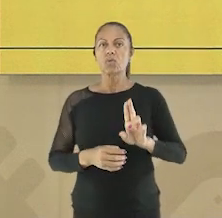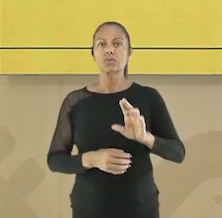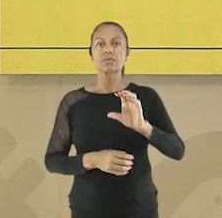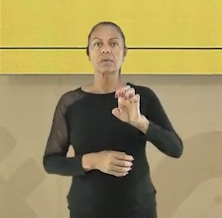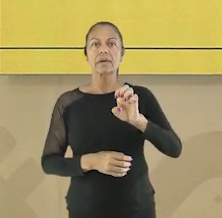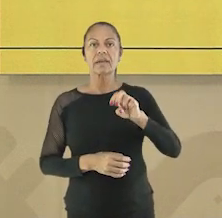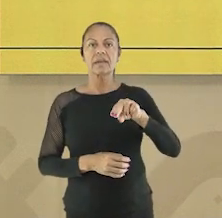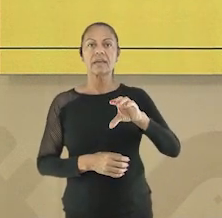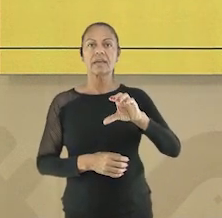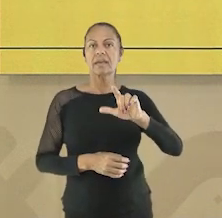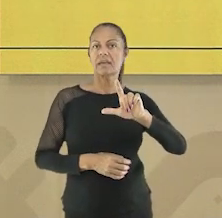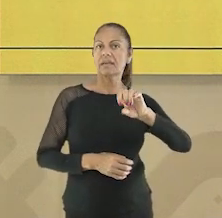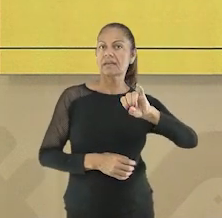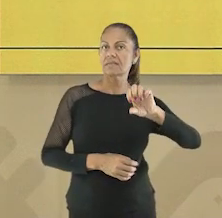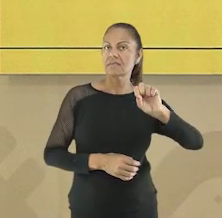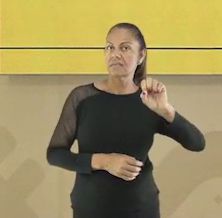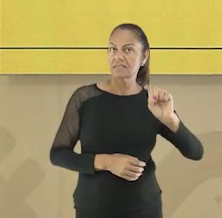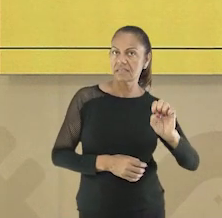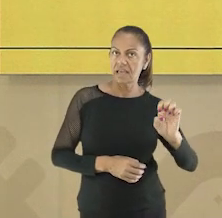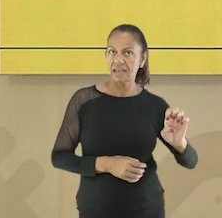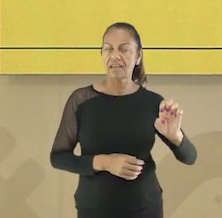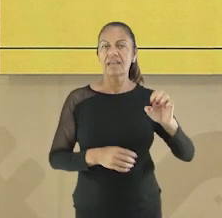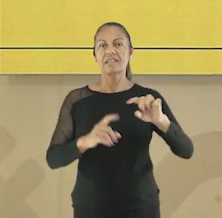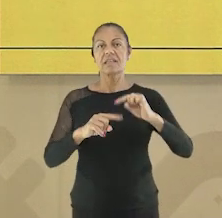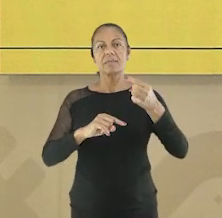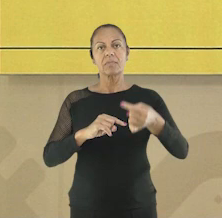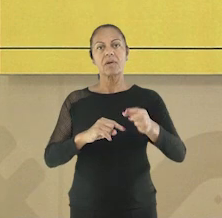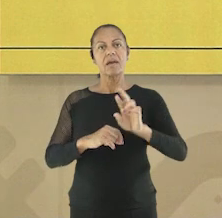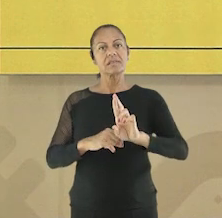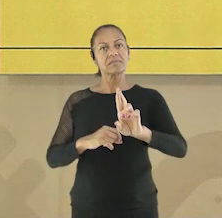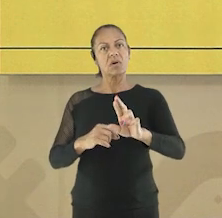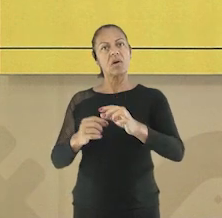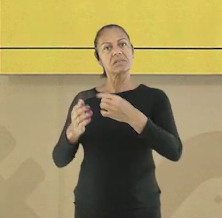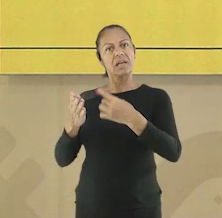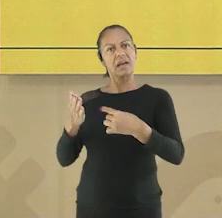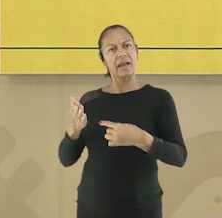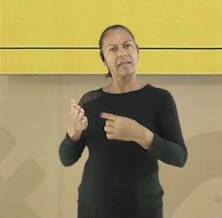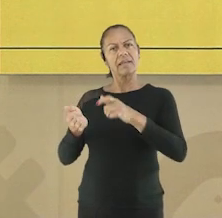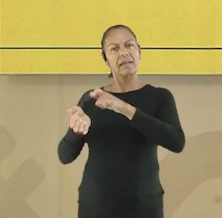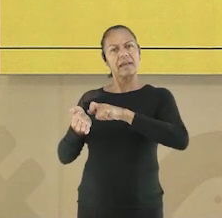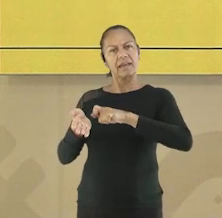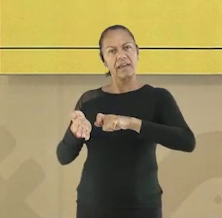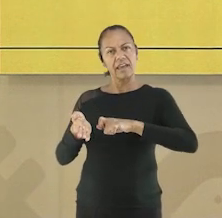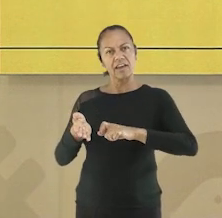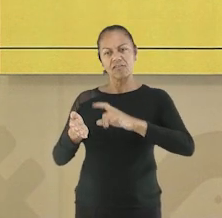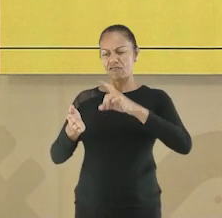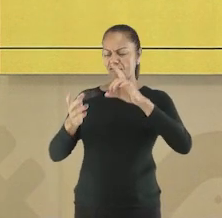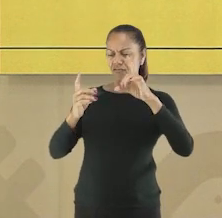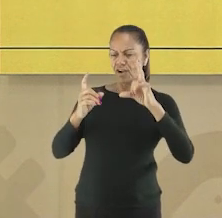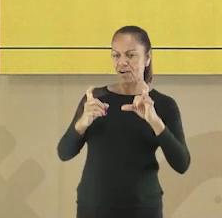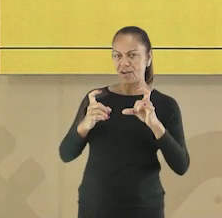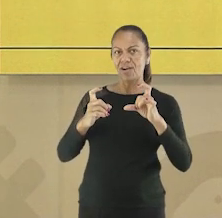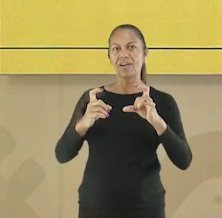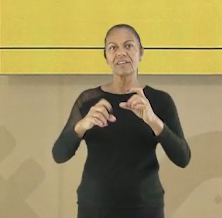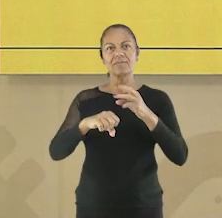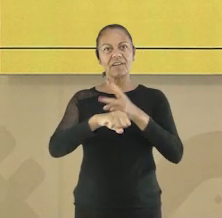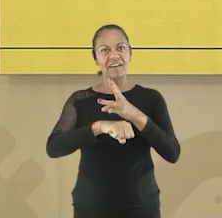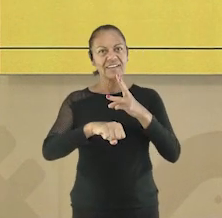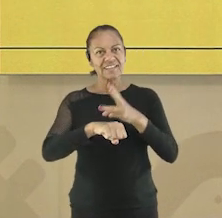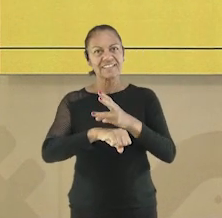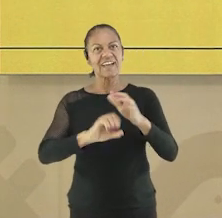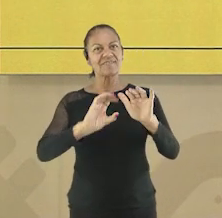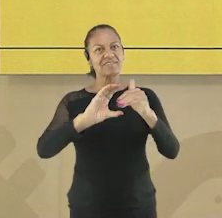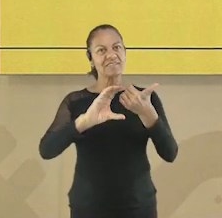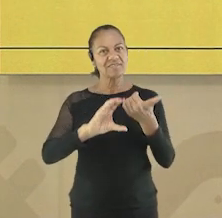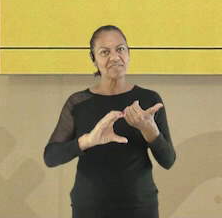vocês justifiquem o uso da ênclise nessa frase. Escrevam a resposta em seus cadernos e depois tirem fotos e